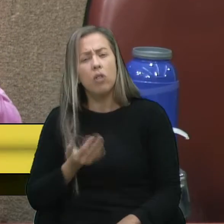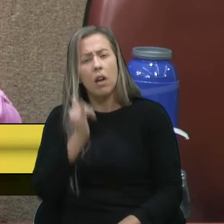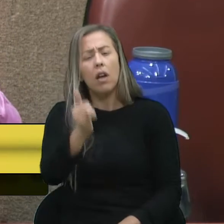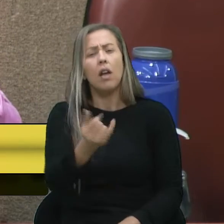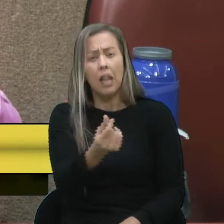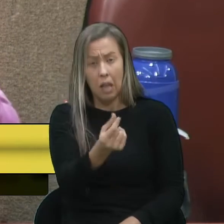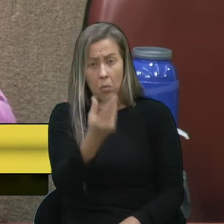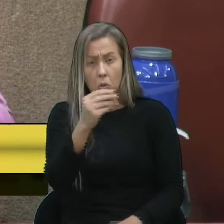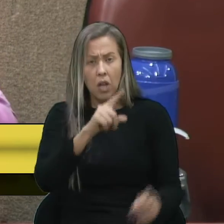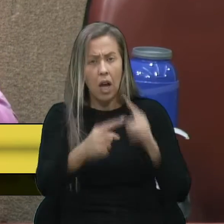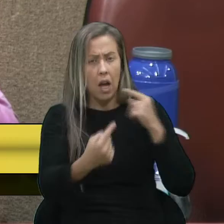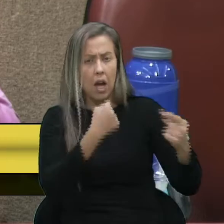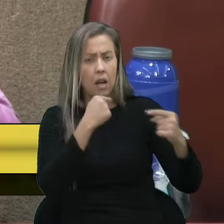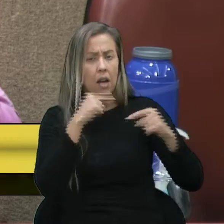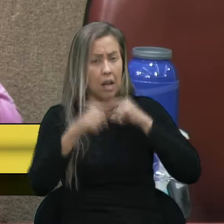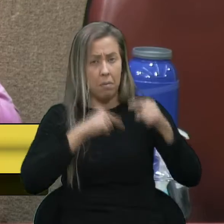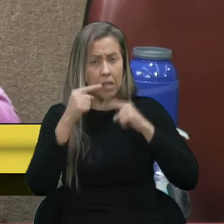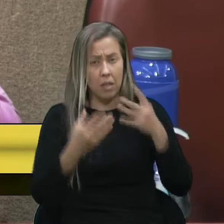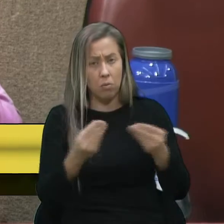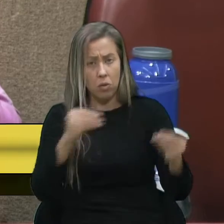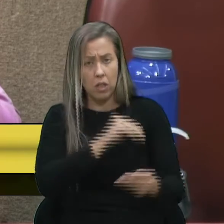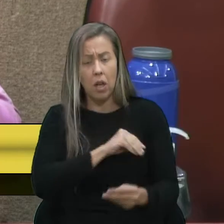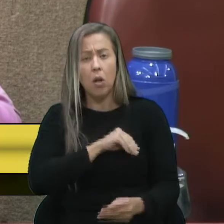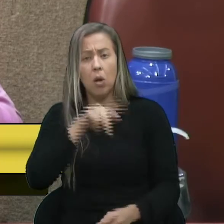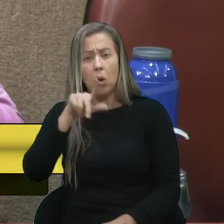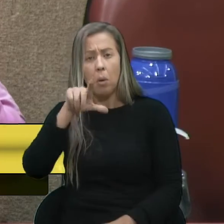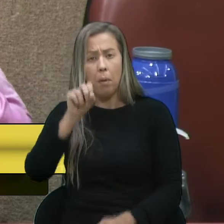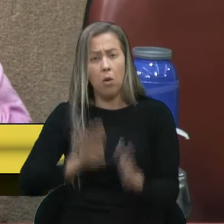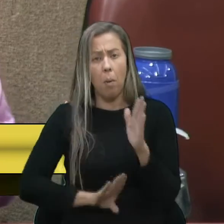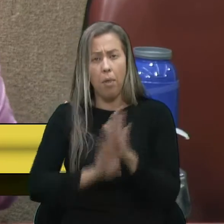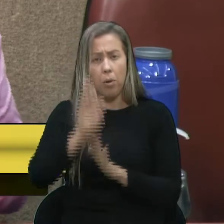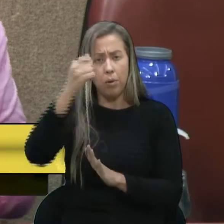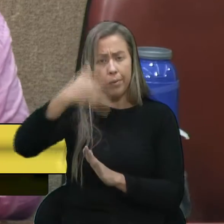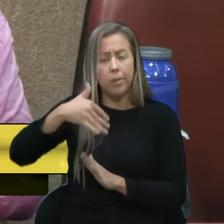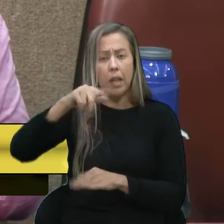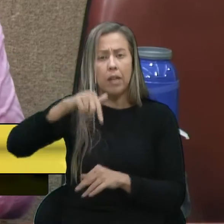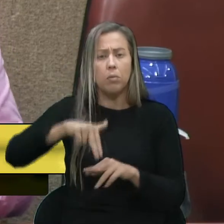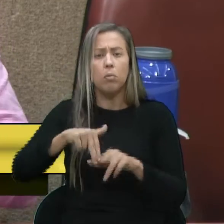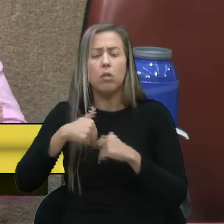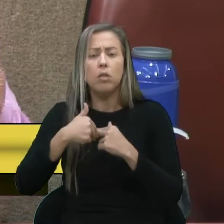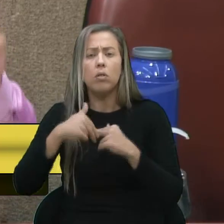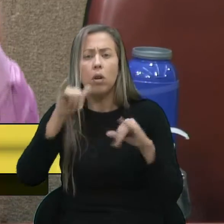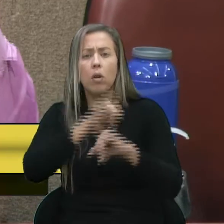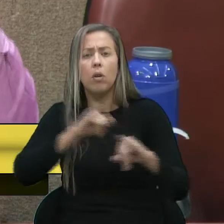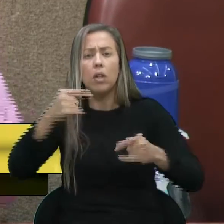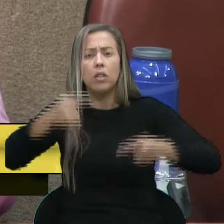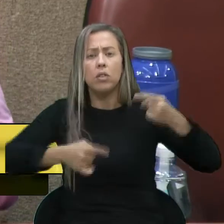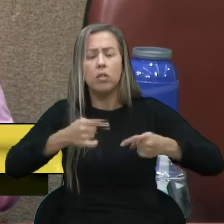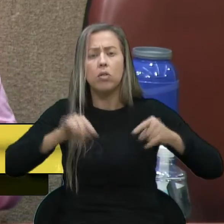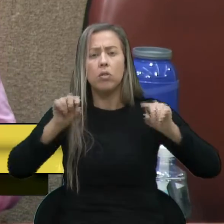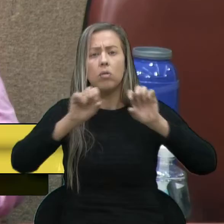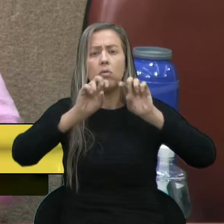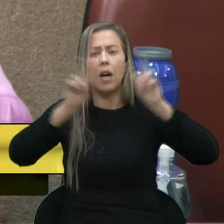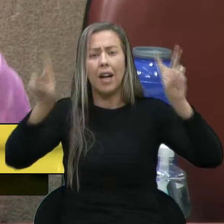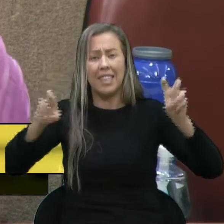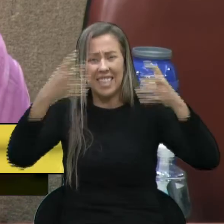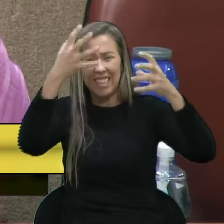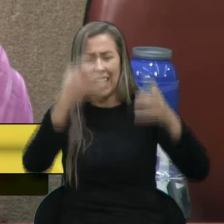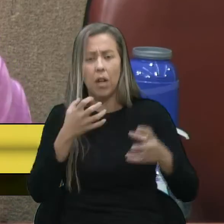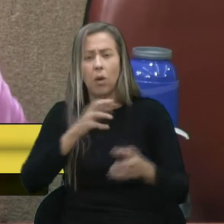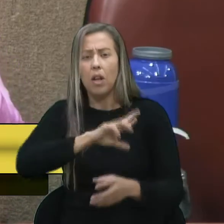tido muita reclamação? Deve ter tido, porque os planos têm aumentado. Então é nesse sentido que acho que a gente precisa fazer essa discussão, esse debate sério,